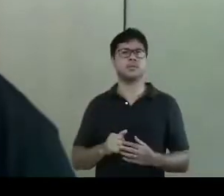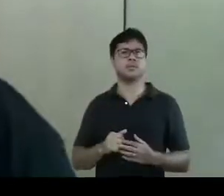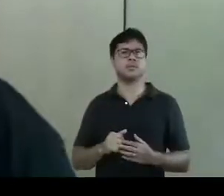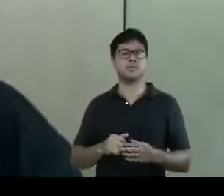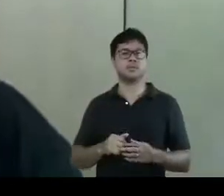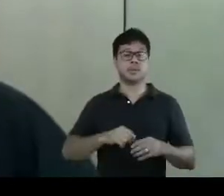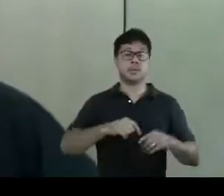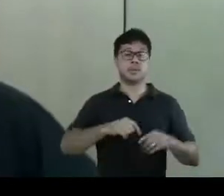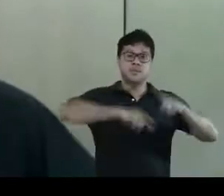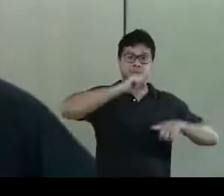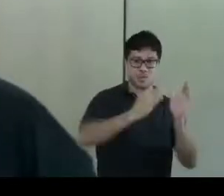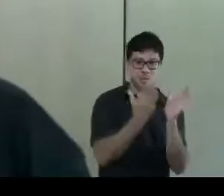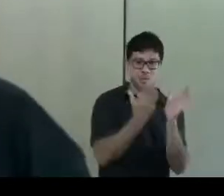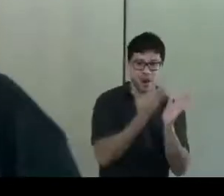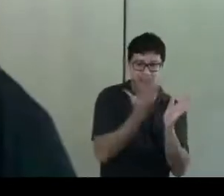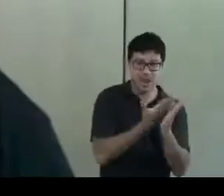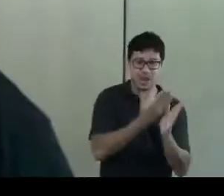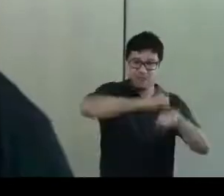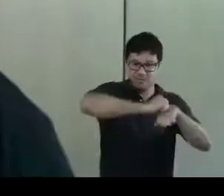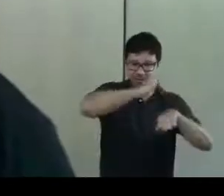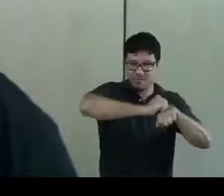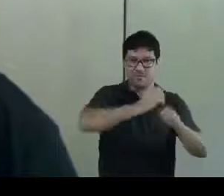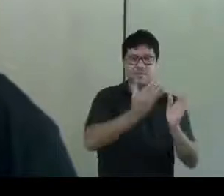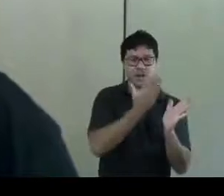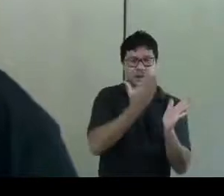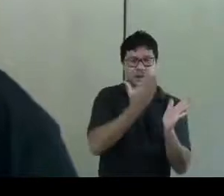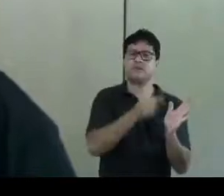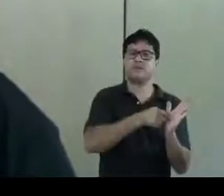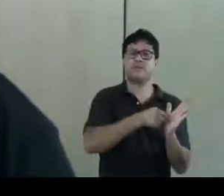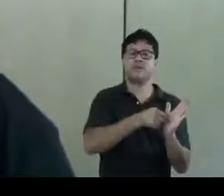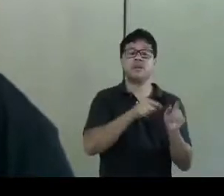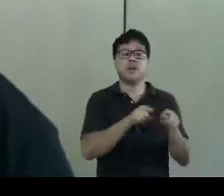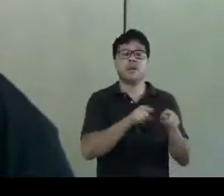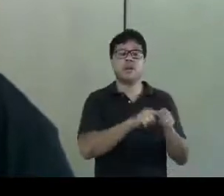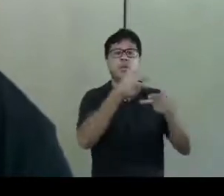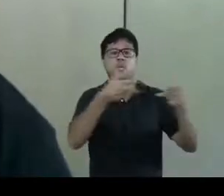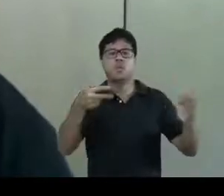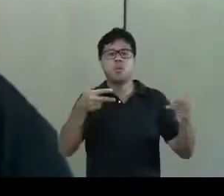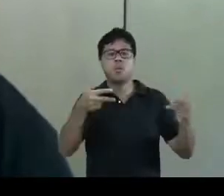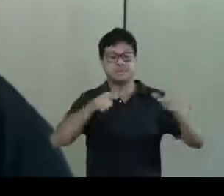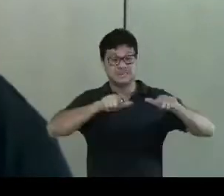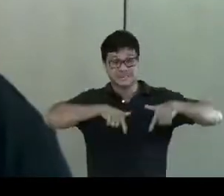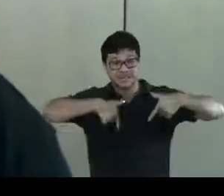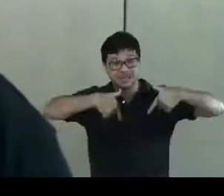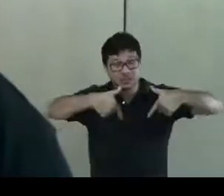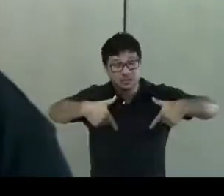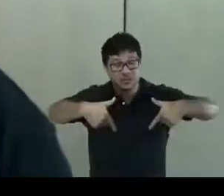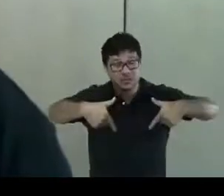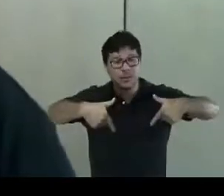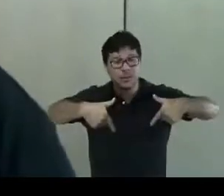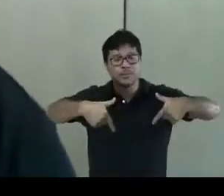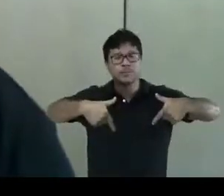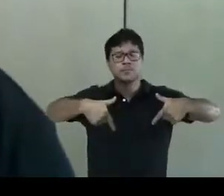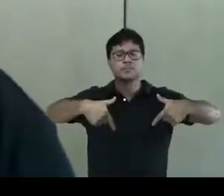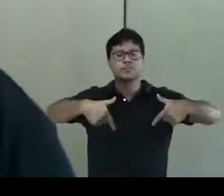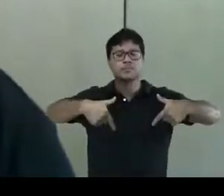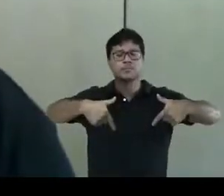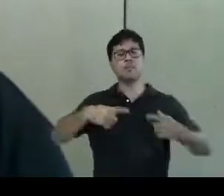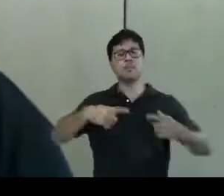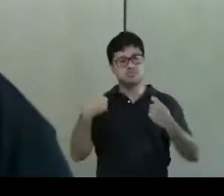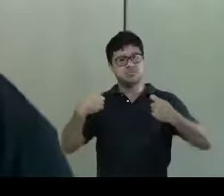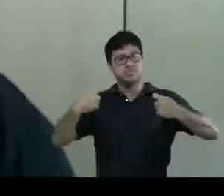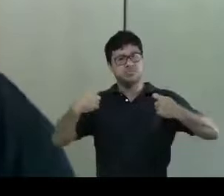da materialidade do livro, né, e das atividades e das ações que